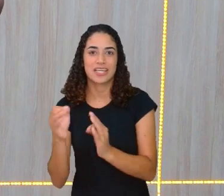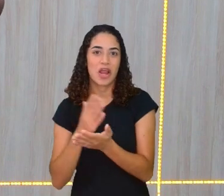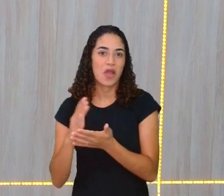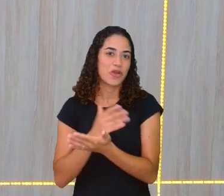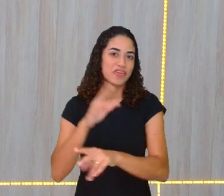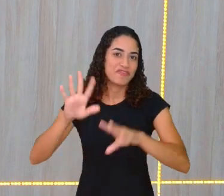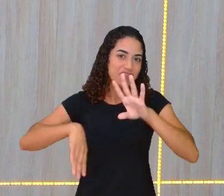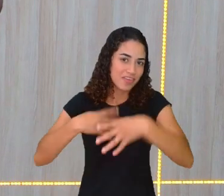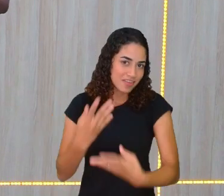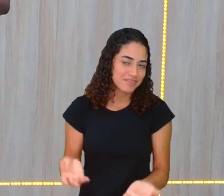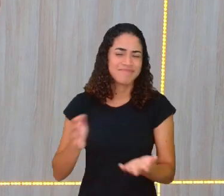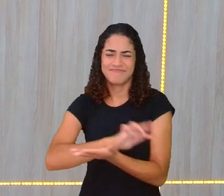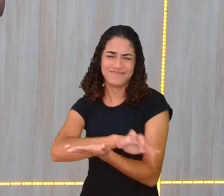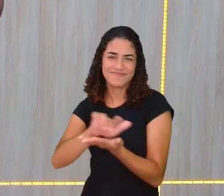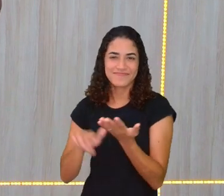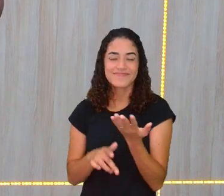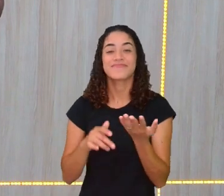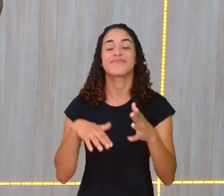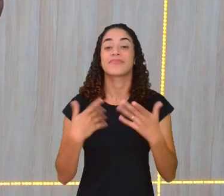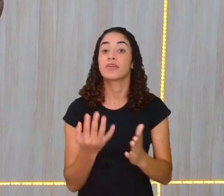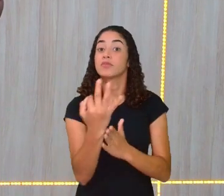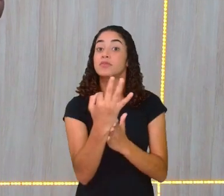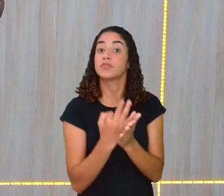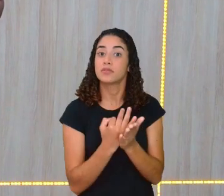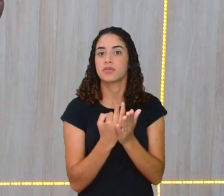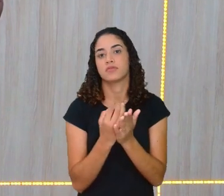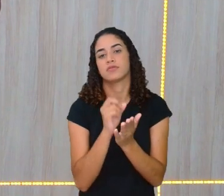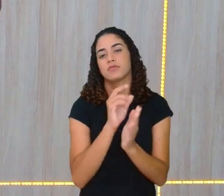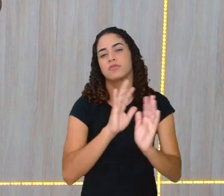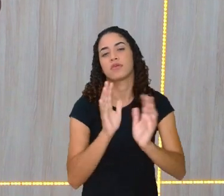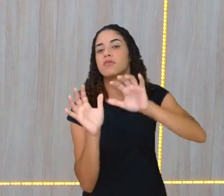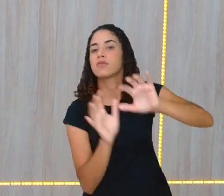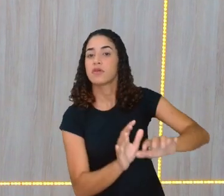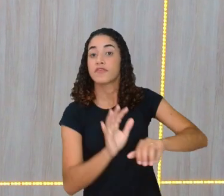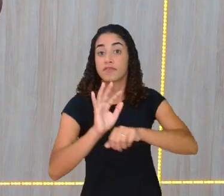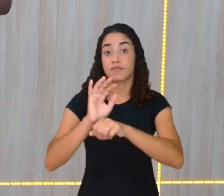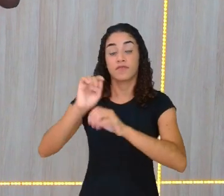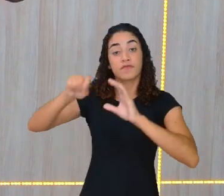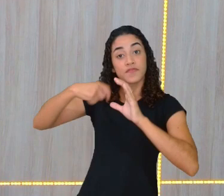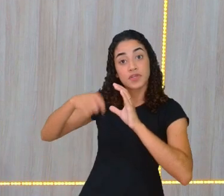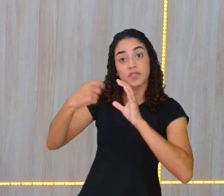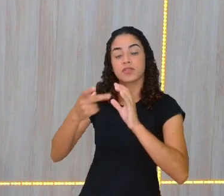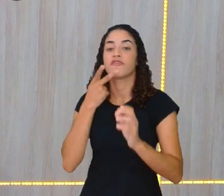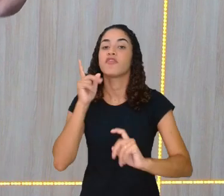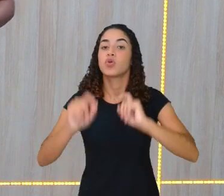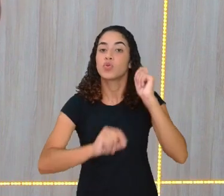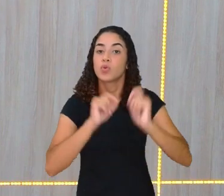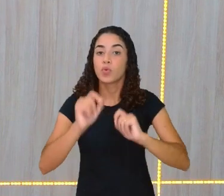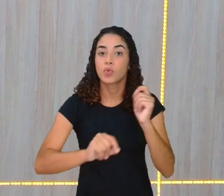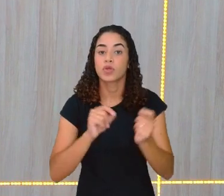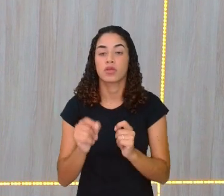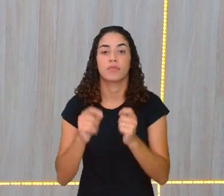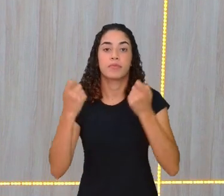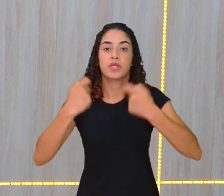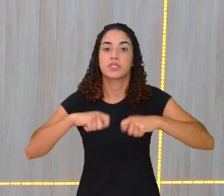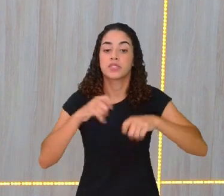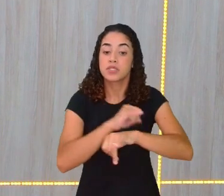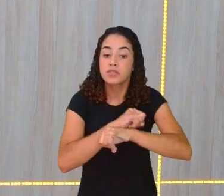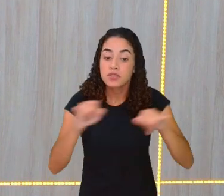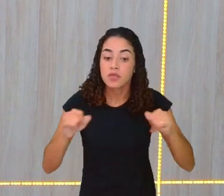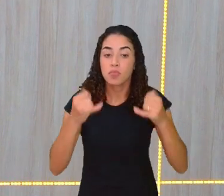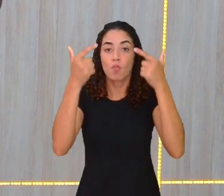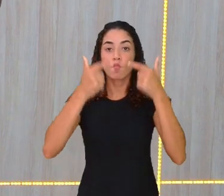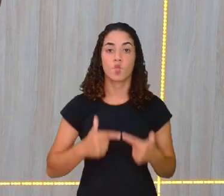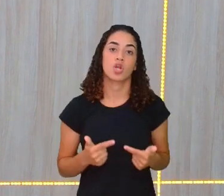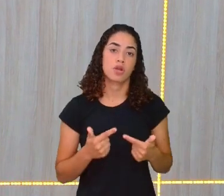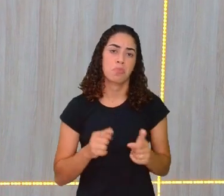evento, etc. Como o vídeo falou também, a notícia busca sempre essa imparcialidade, que